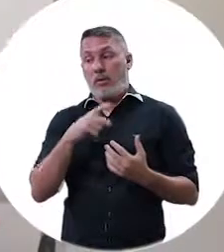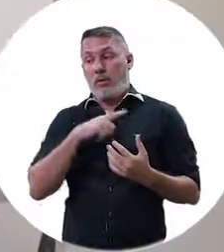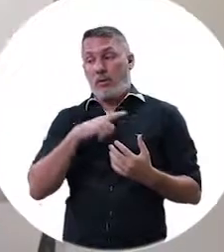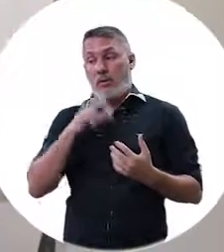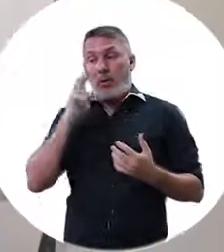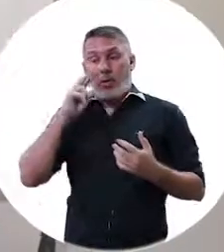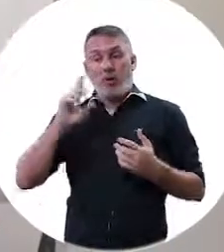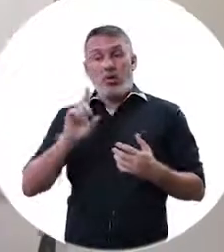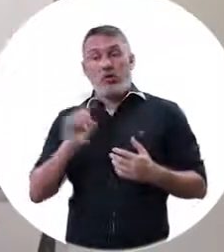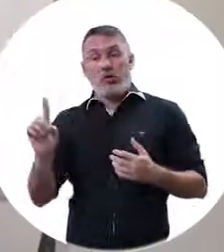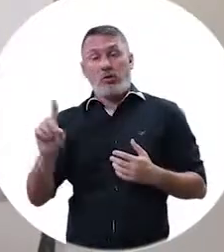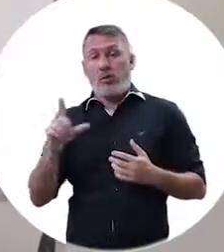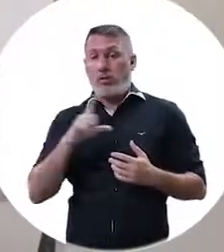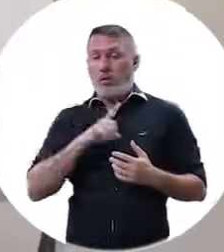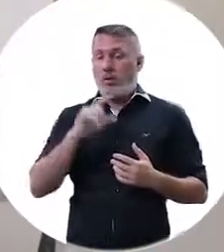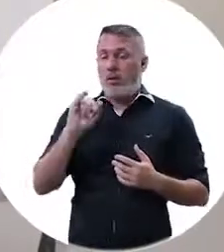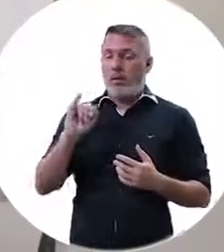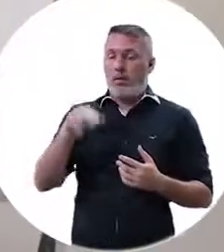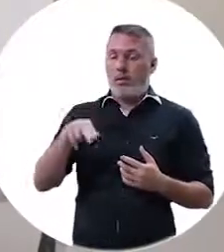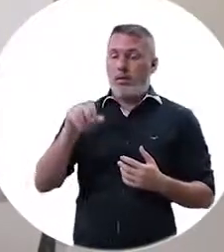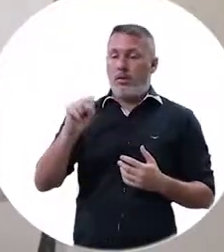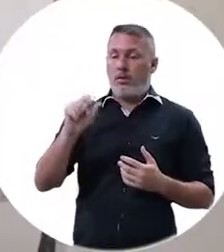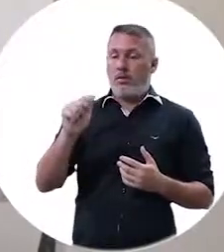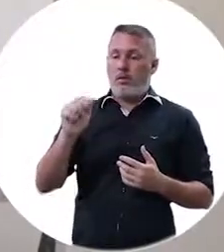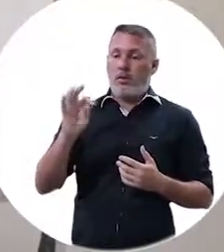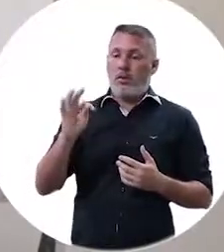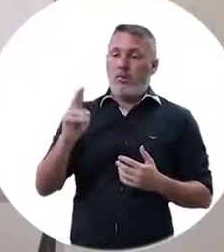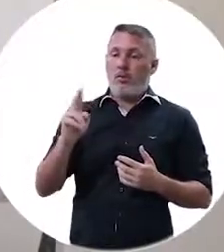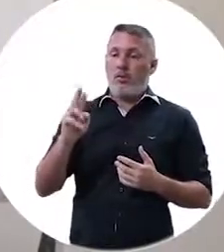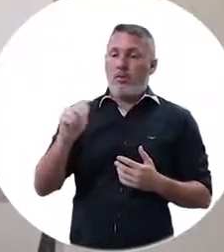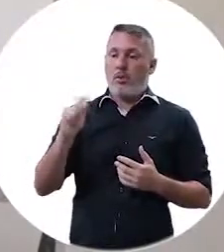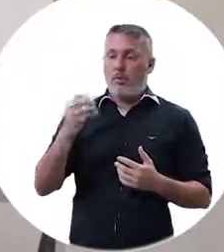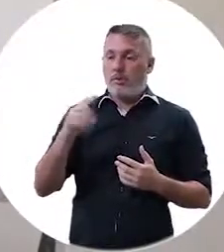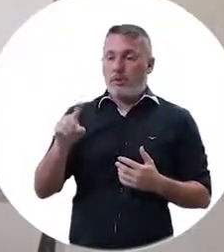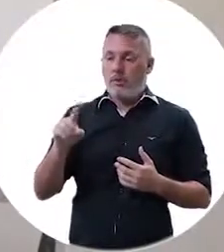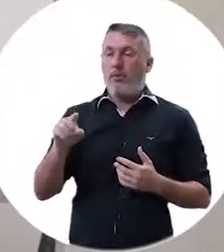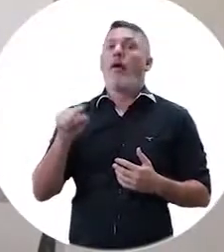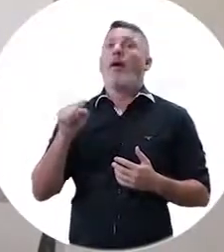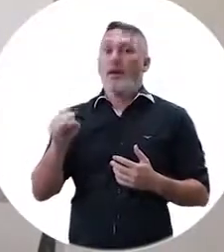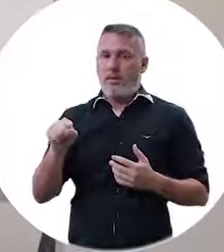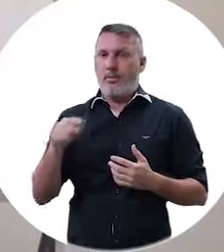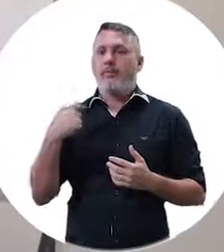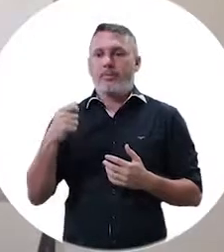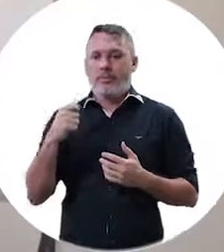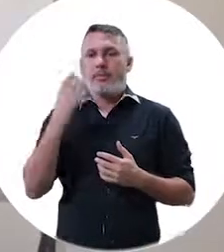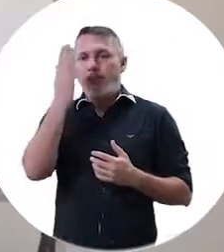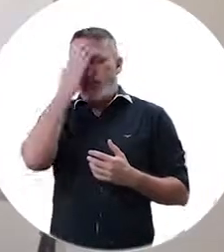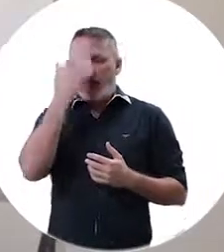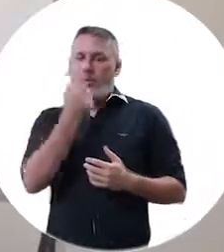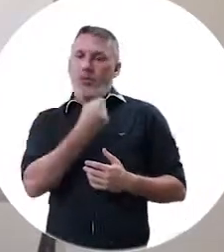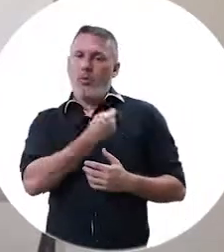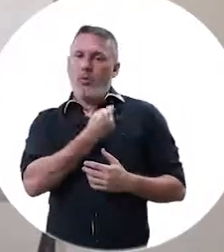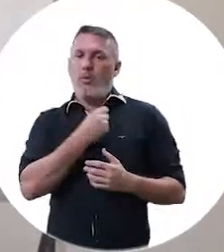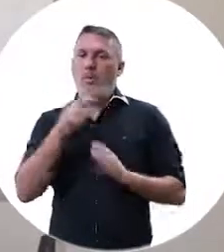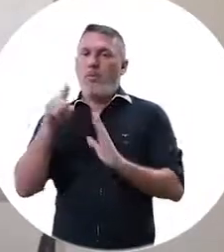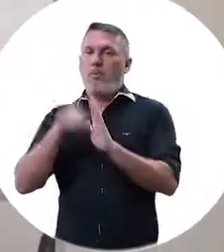Existe insaturação na extremidade da direita. Então, essa ligação dupla precisa receber o menor número